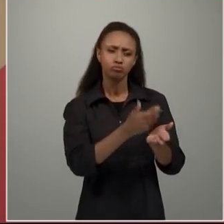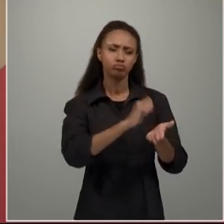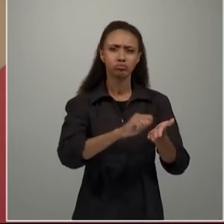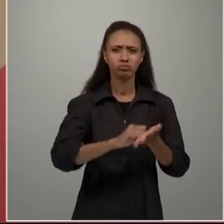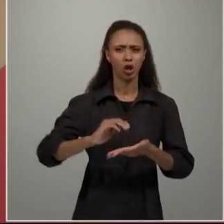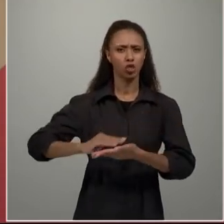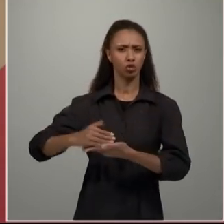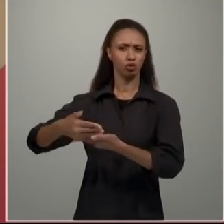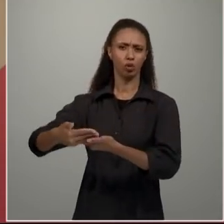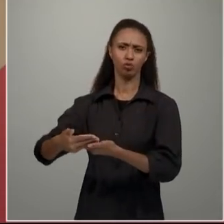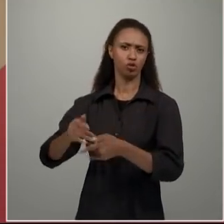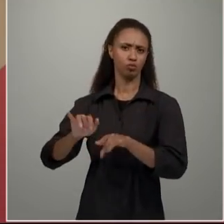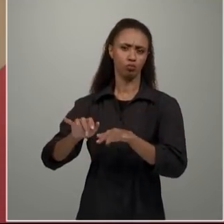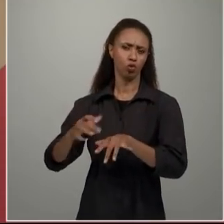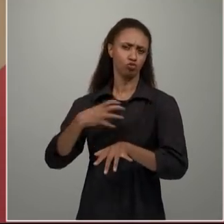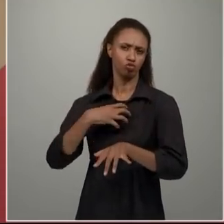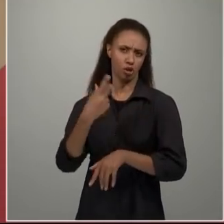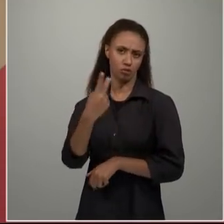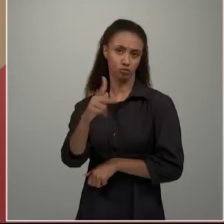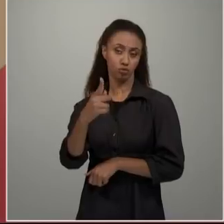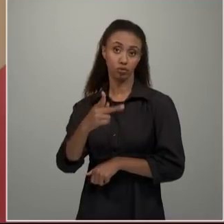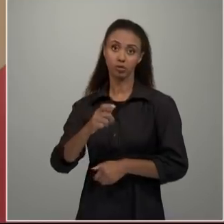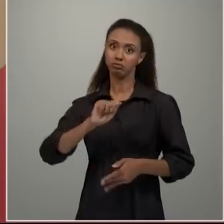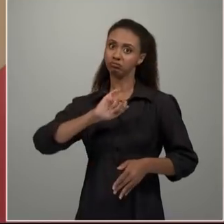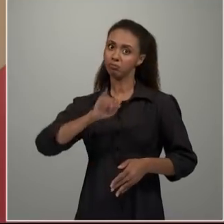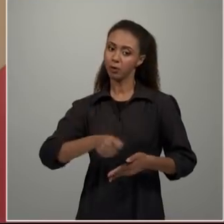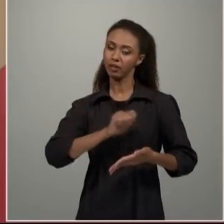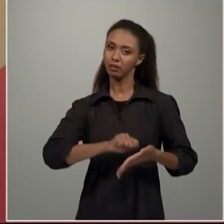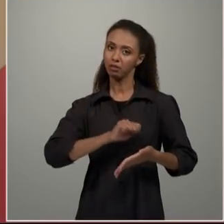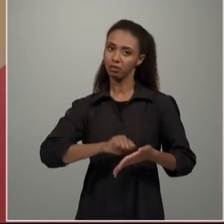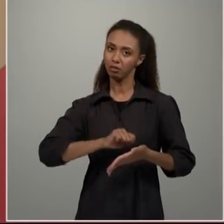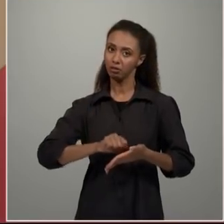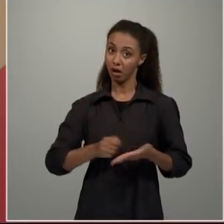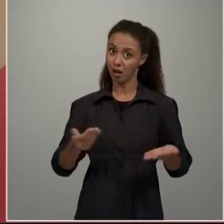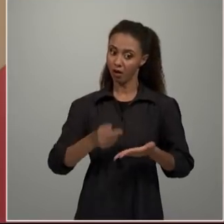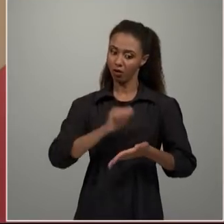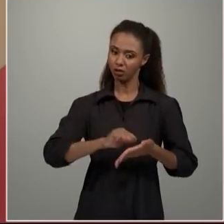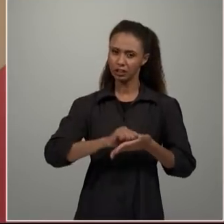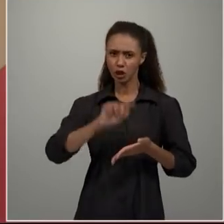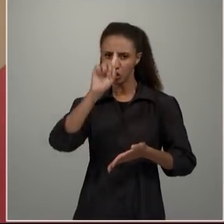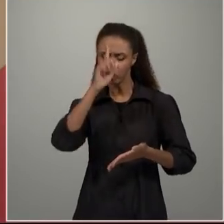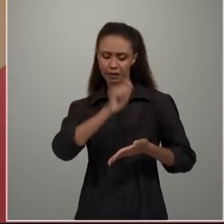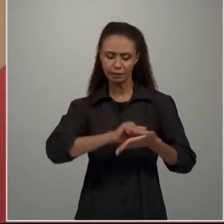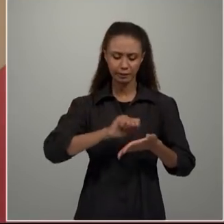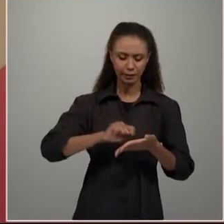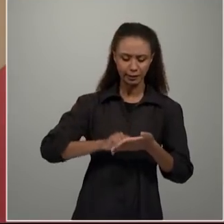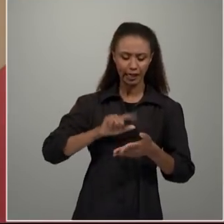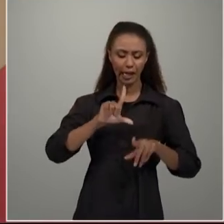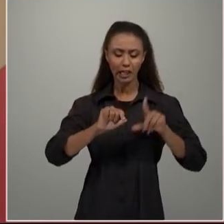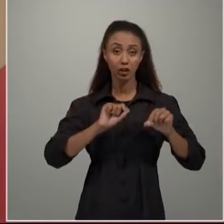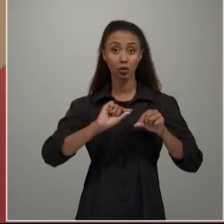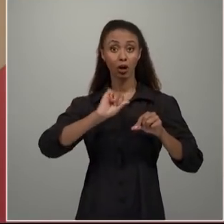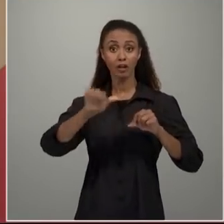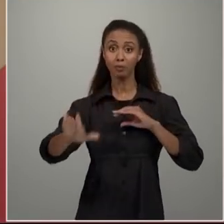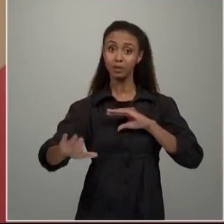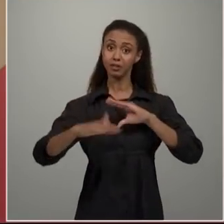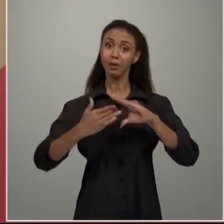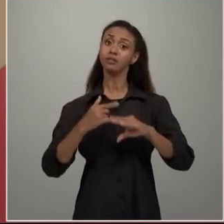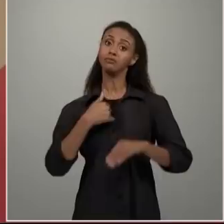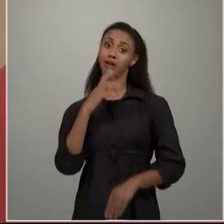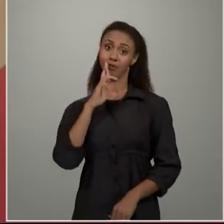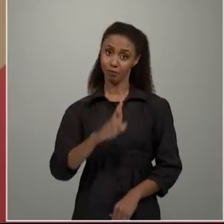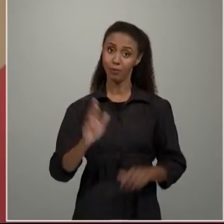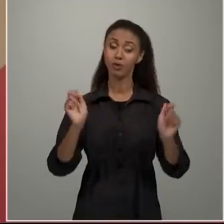da maneira que você sente mais confortável vai anotando as suas dúvidas tá aí faz uma seleção e manda aqui pra gente que eu vou responder